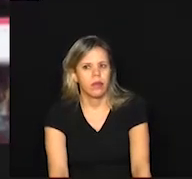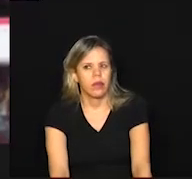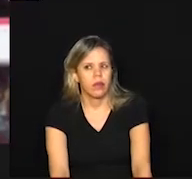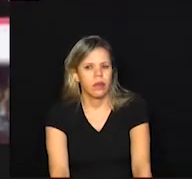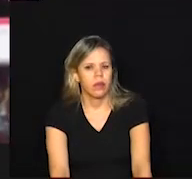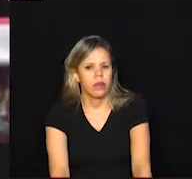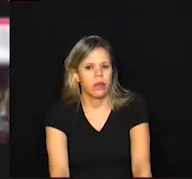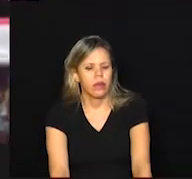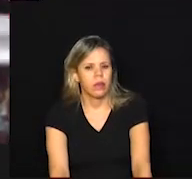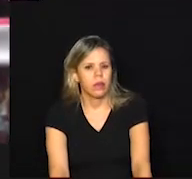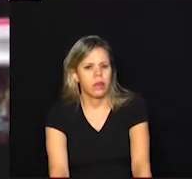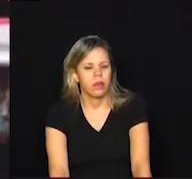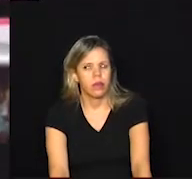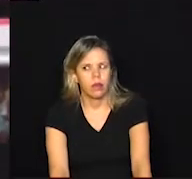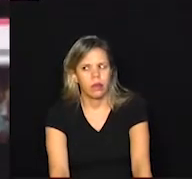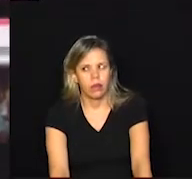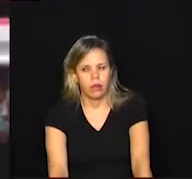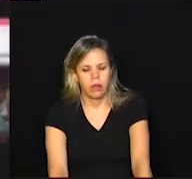E